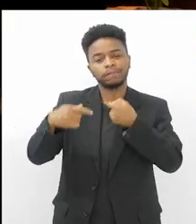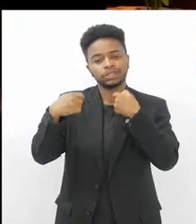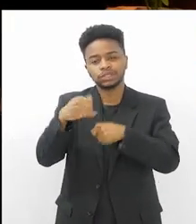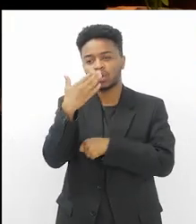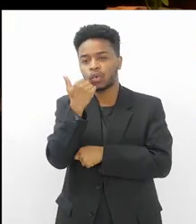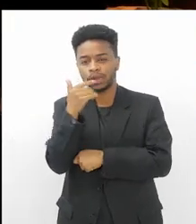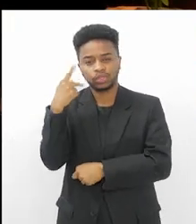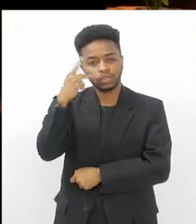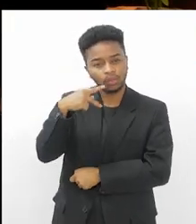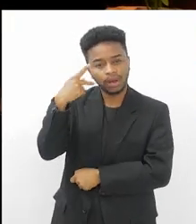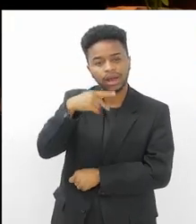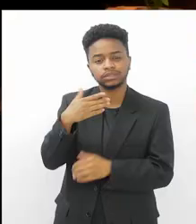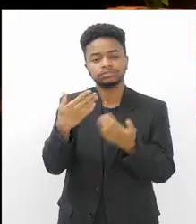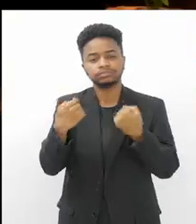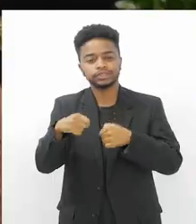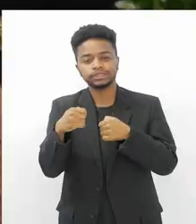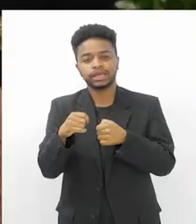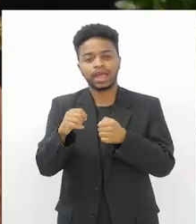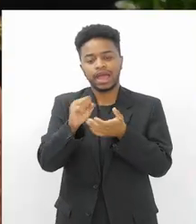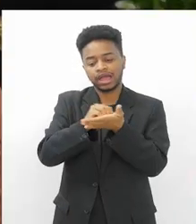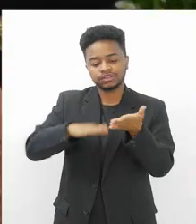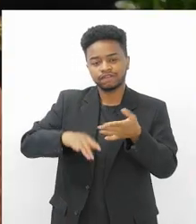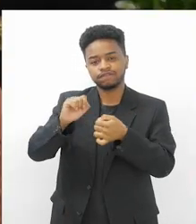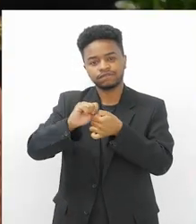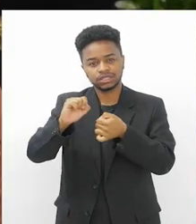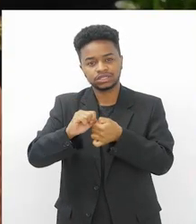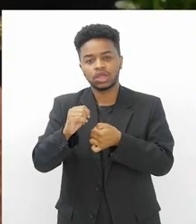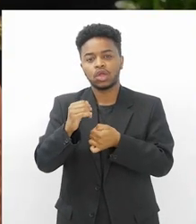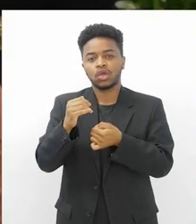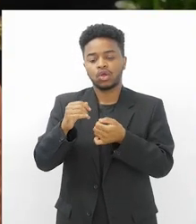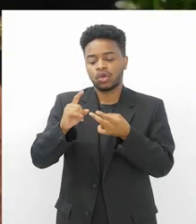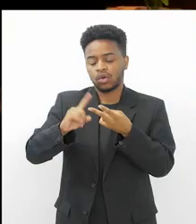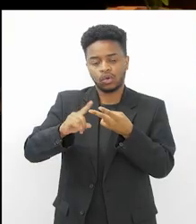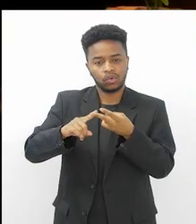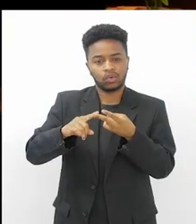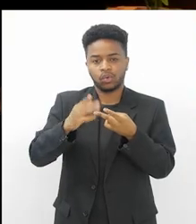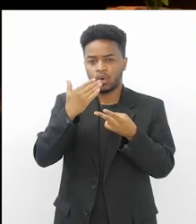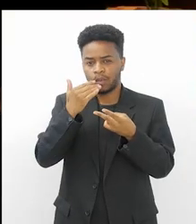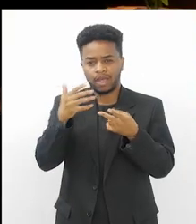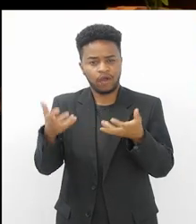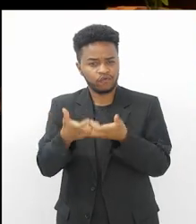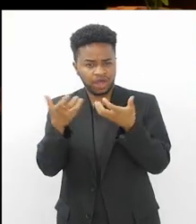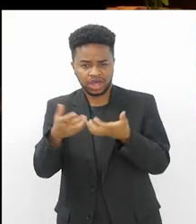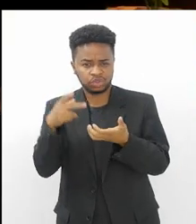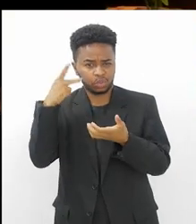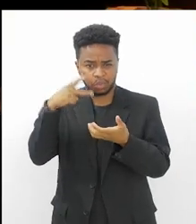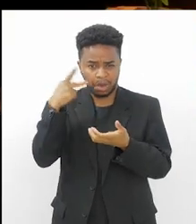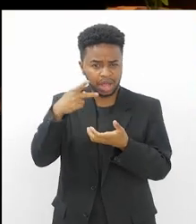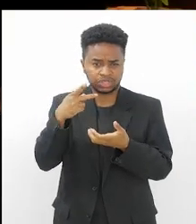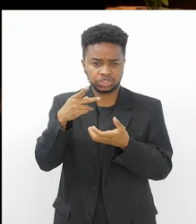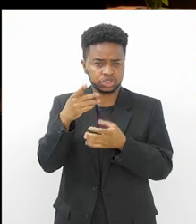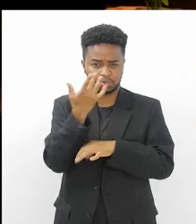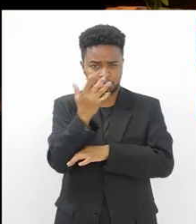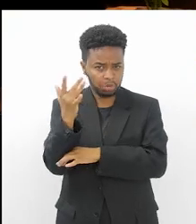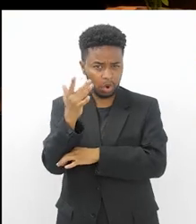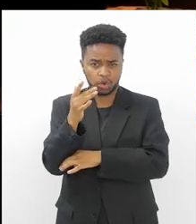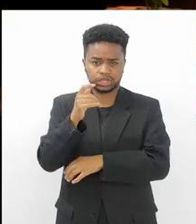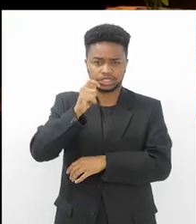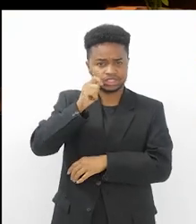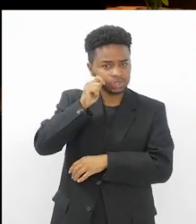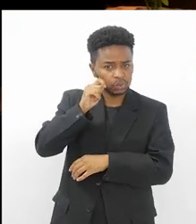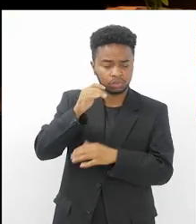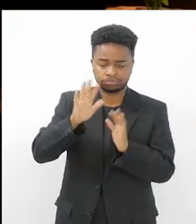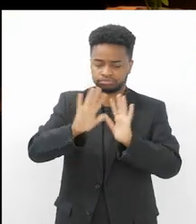discussão com seu filho que ele tem que comer tomate e tem que comer, tem que fazer os deveres, comer tomate, alface, sei